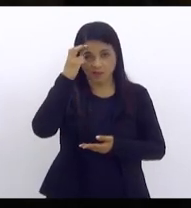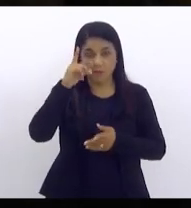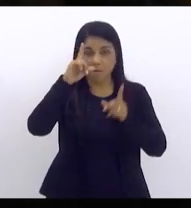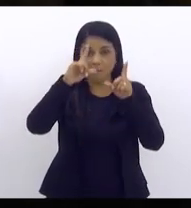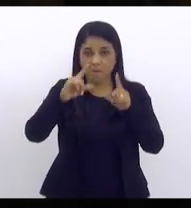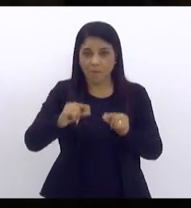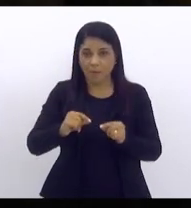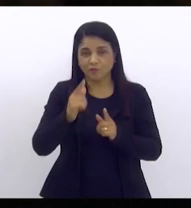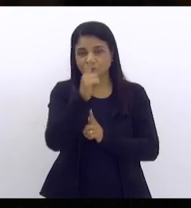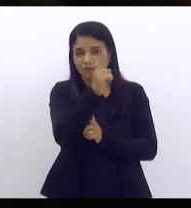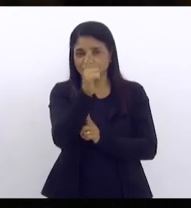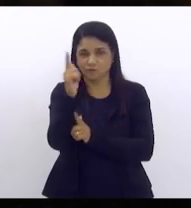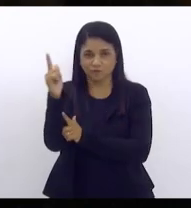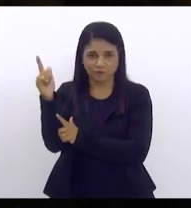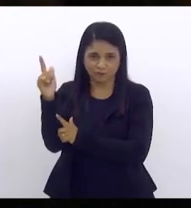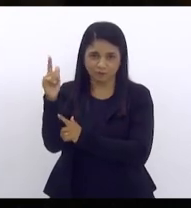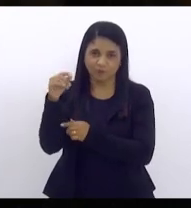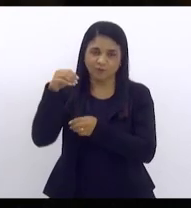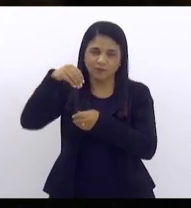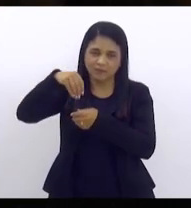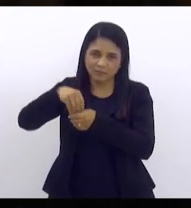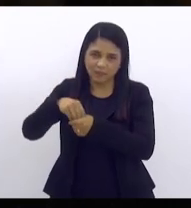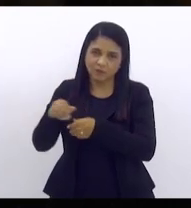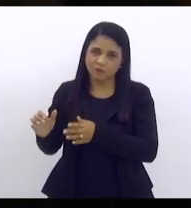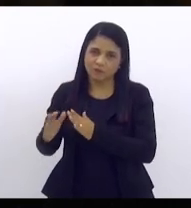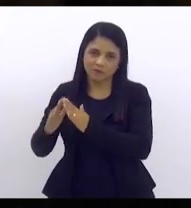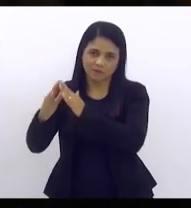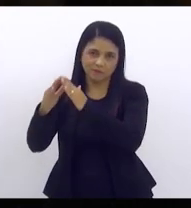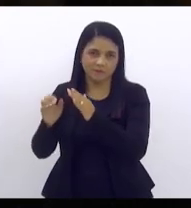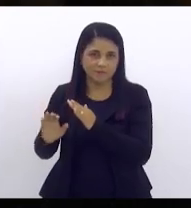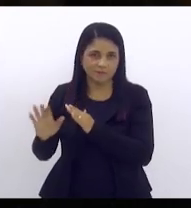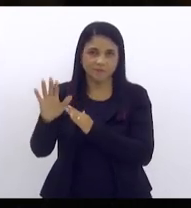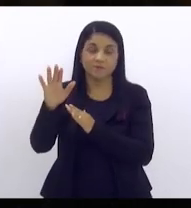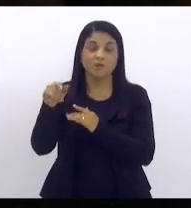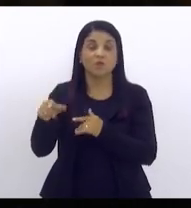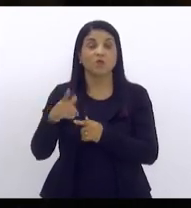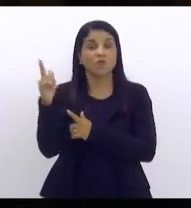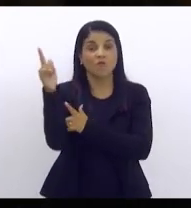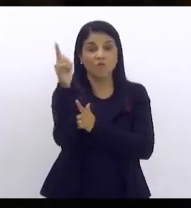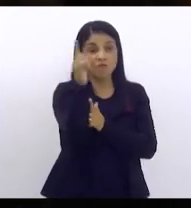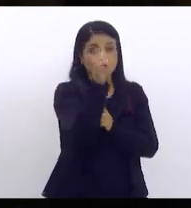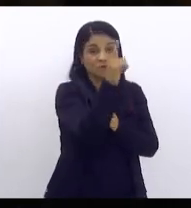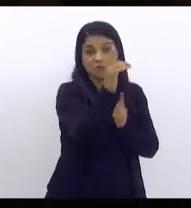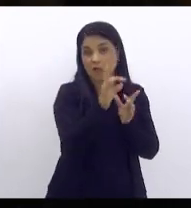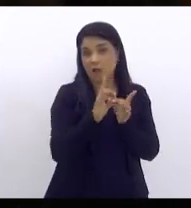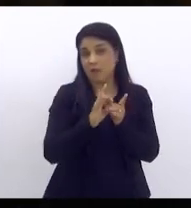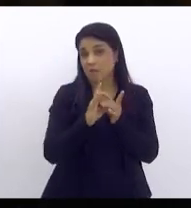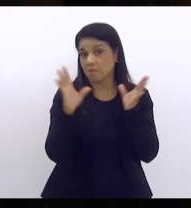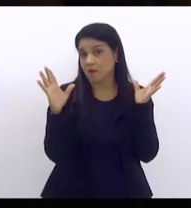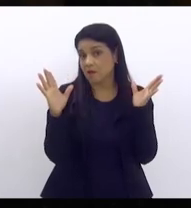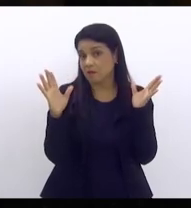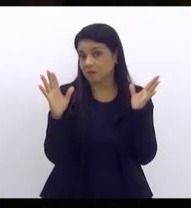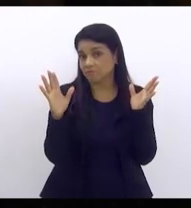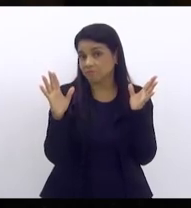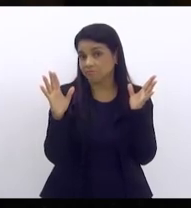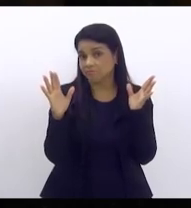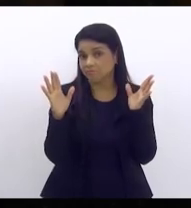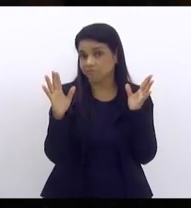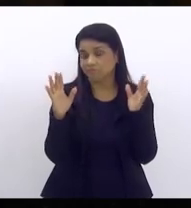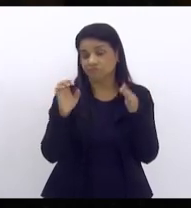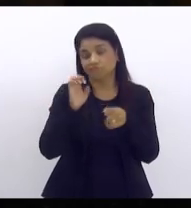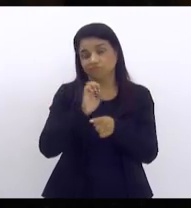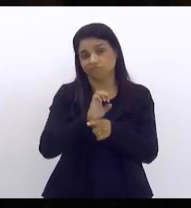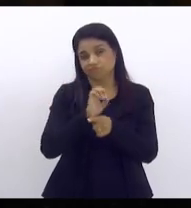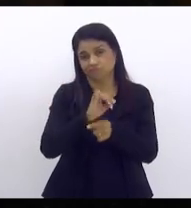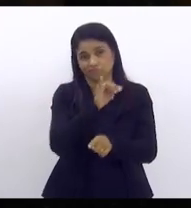menos fuzis chegariam dentro das favelas e periferias. Porque o fuzil está liberado, rodar no Rio de Janeiro